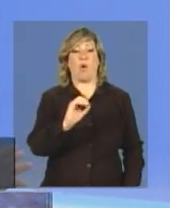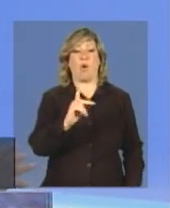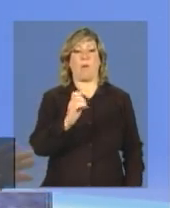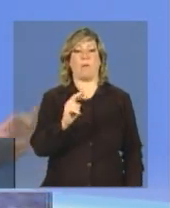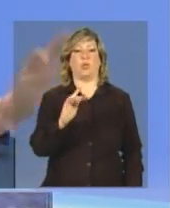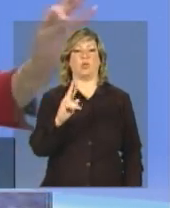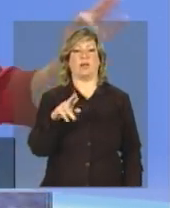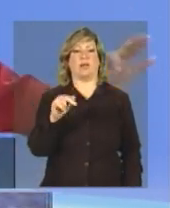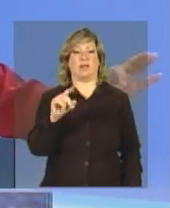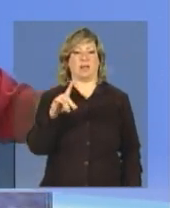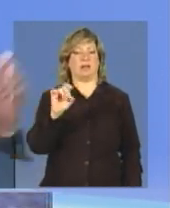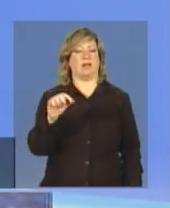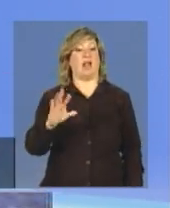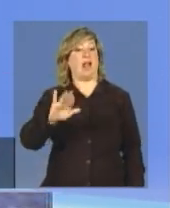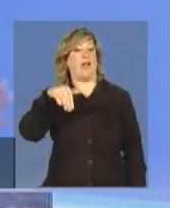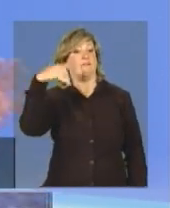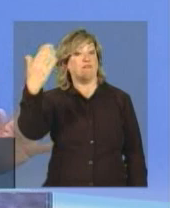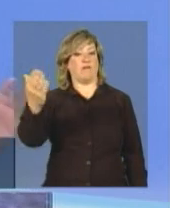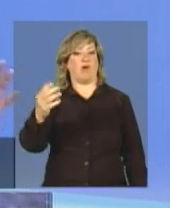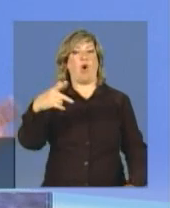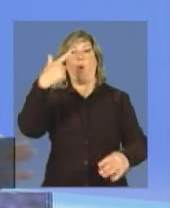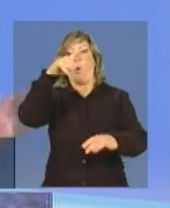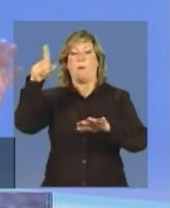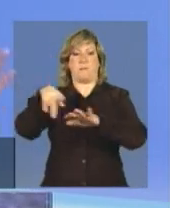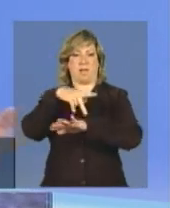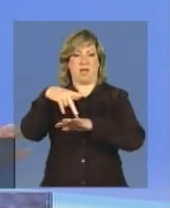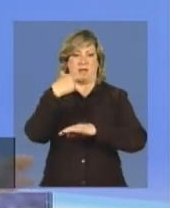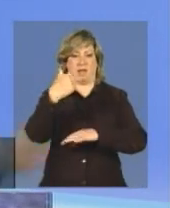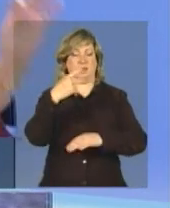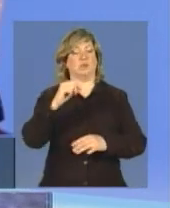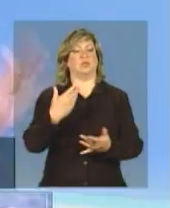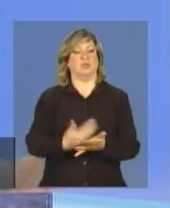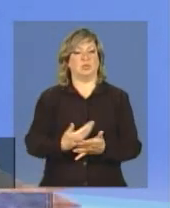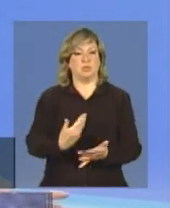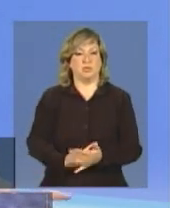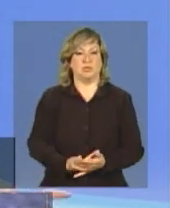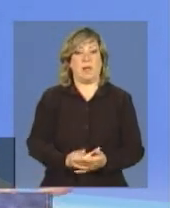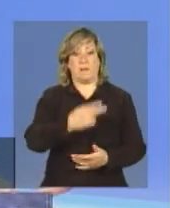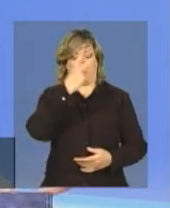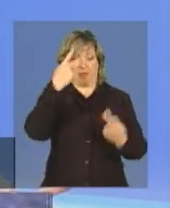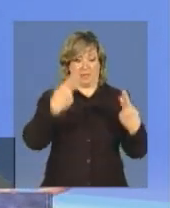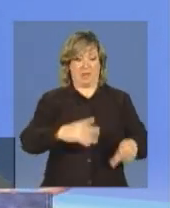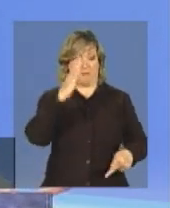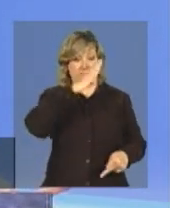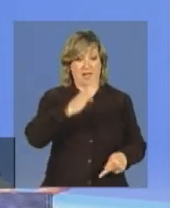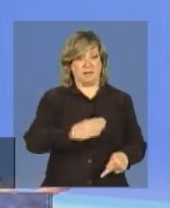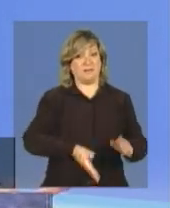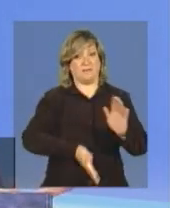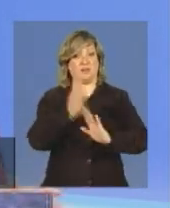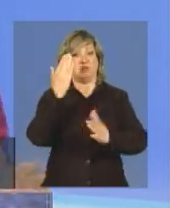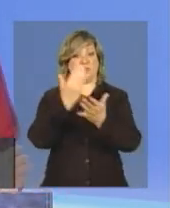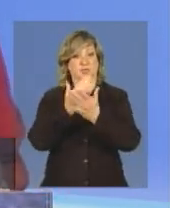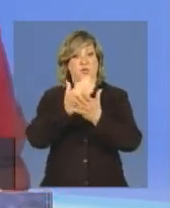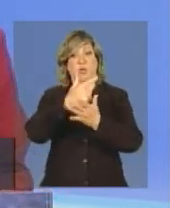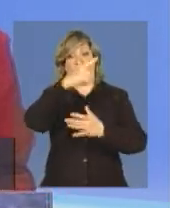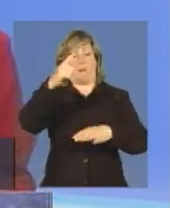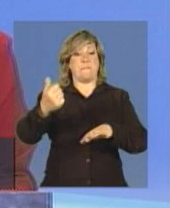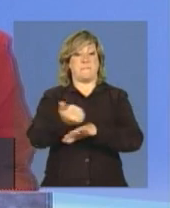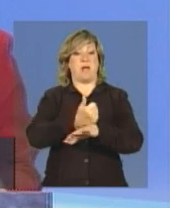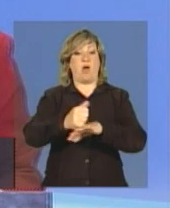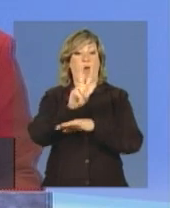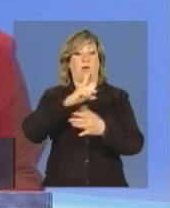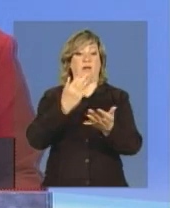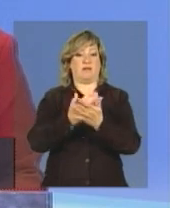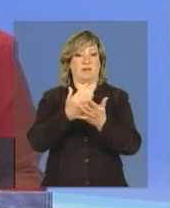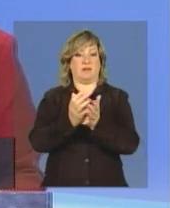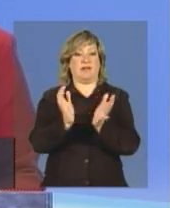fora de estudo para os estudantes brasileiros nas melhores universidades da área